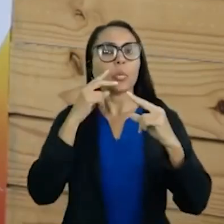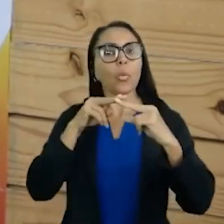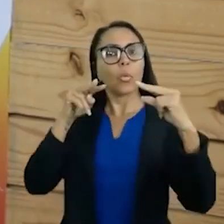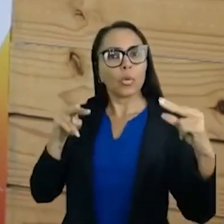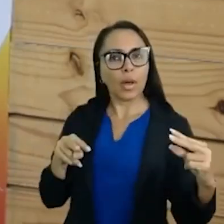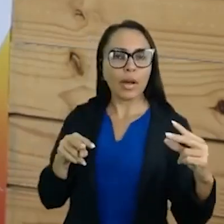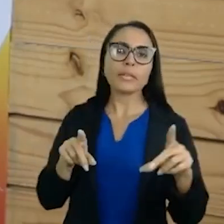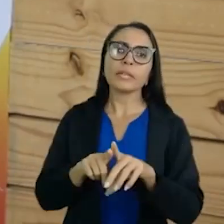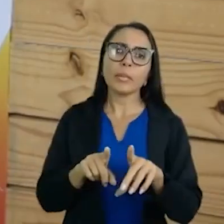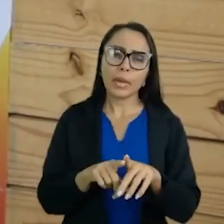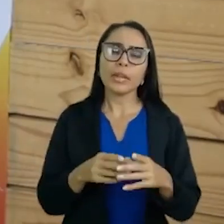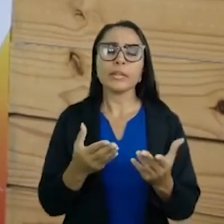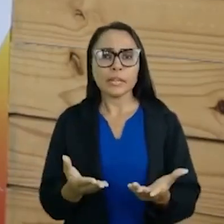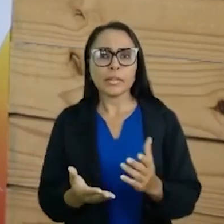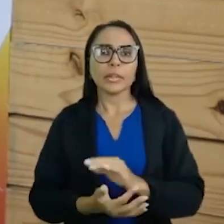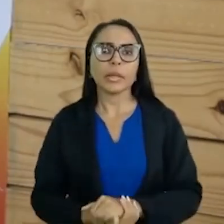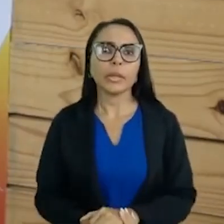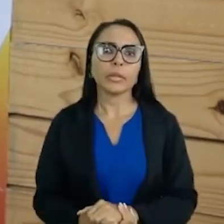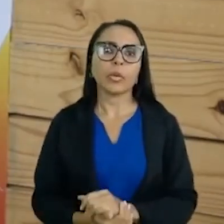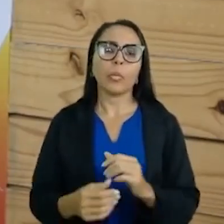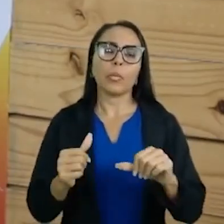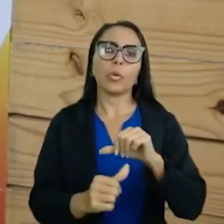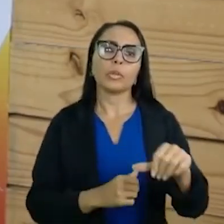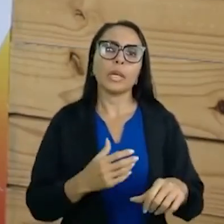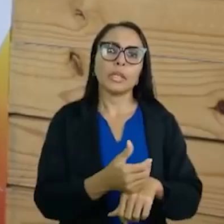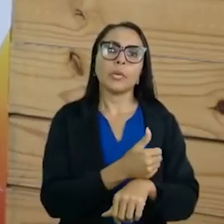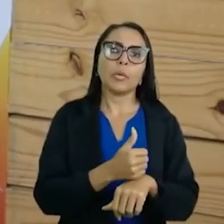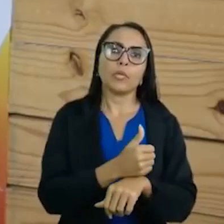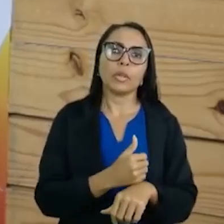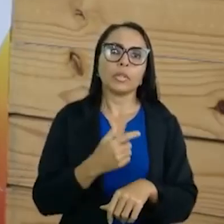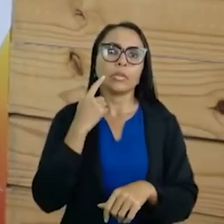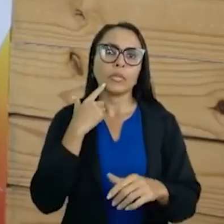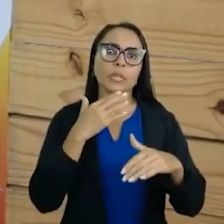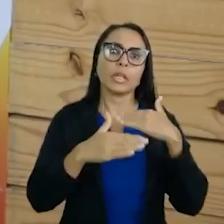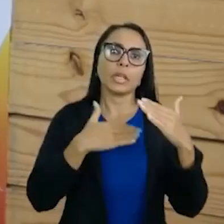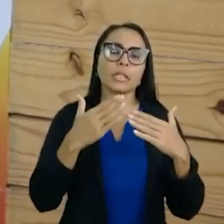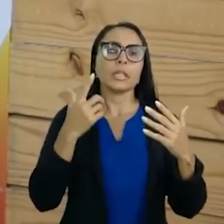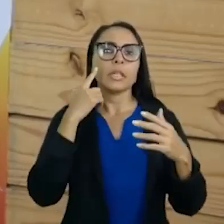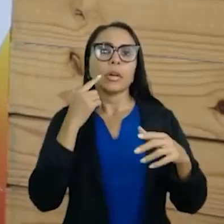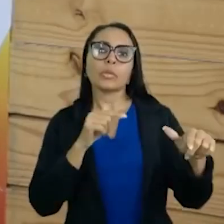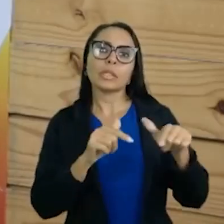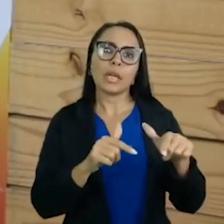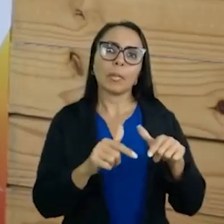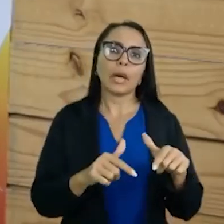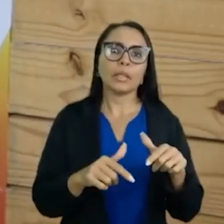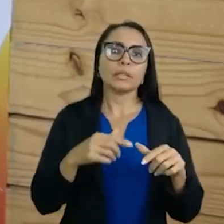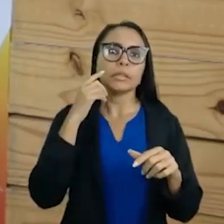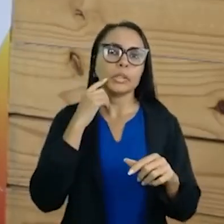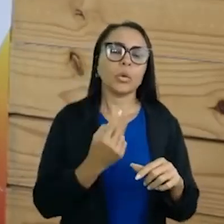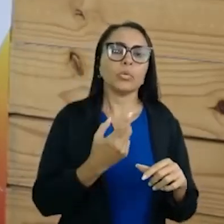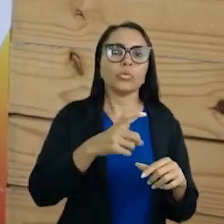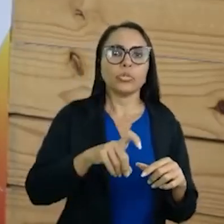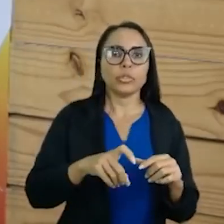as pessoas vão estar interessadas de como está à disposição do que você está oferecendo. E isso trabalha o X, trabalha